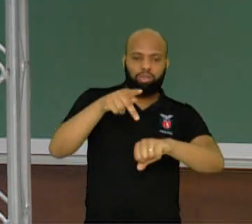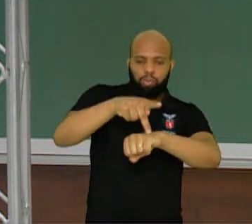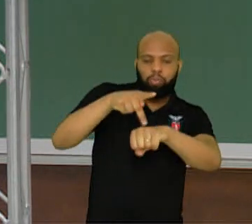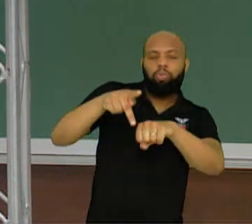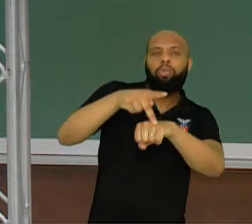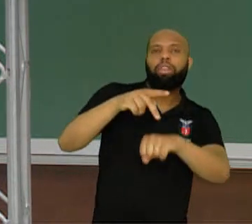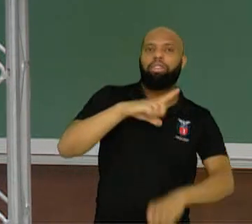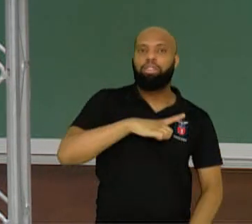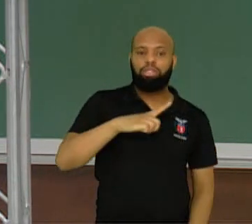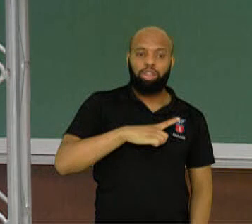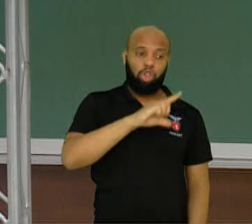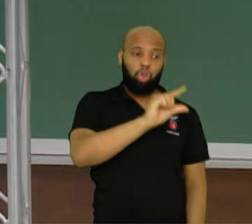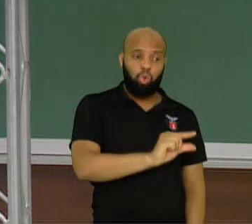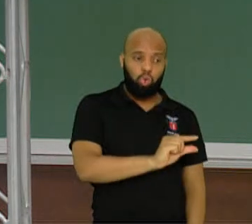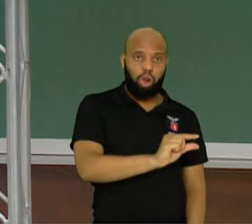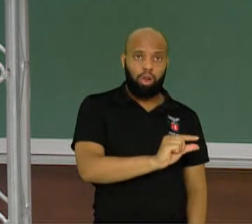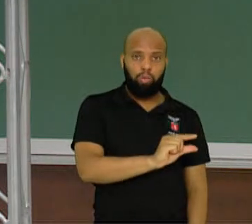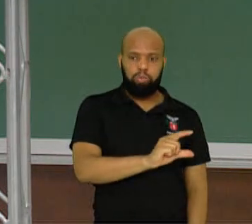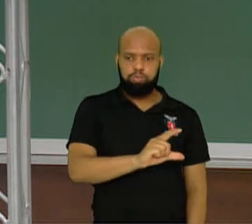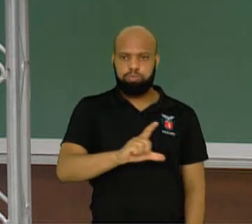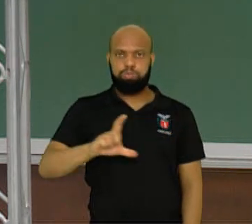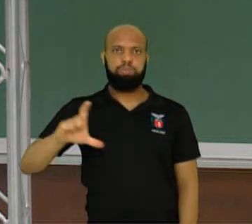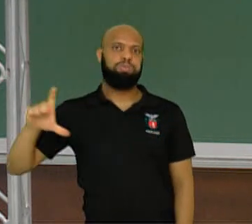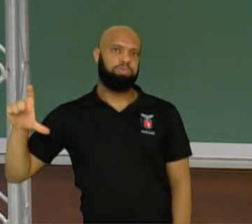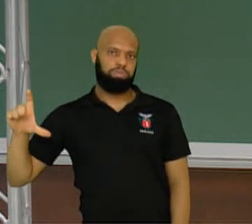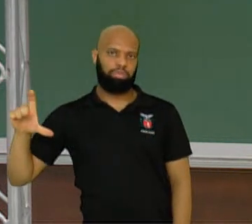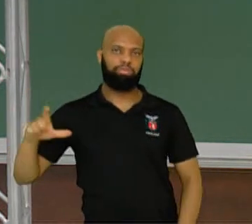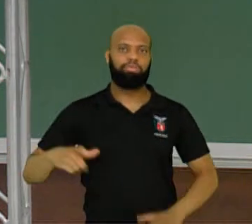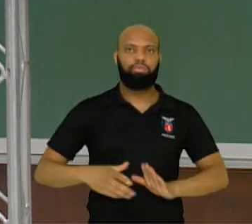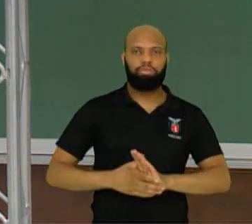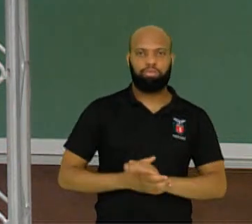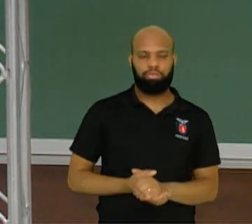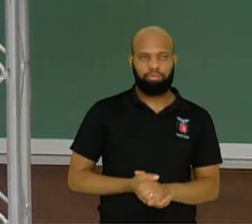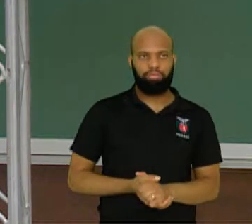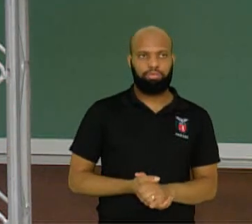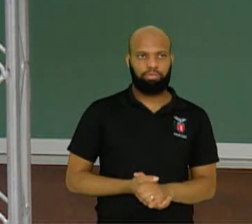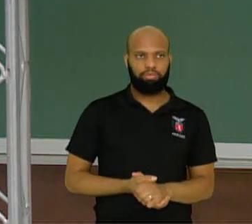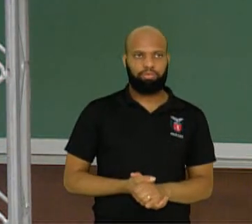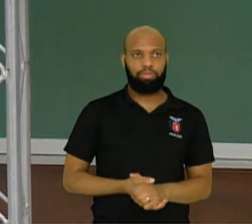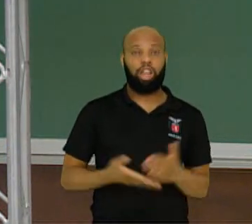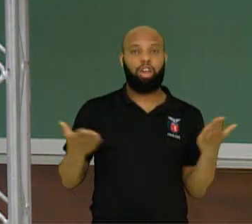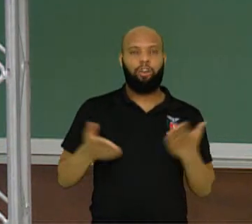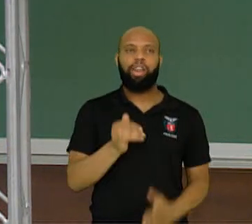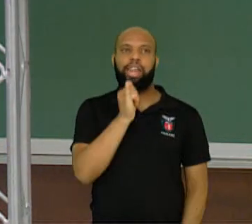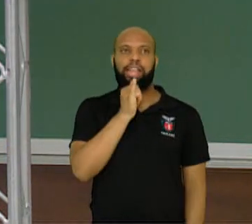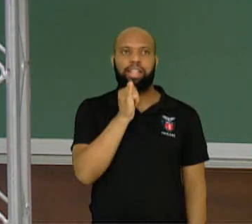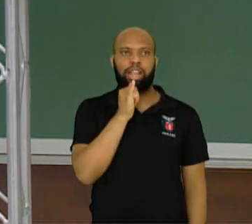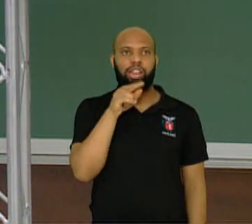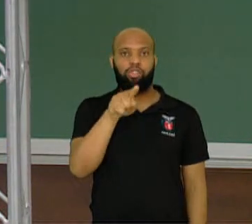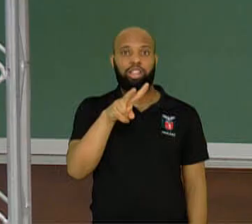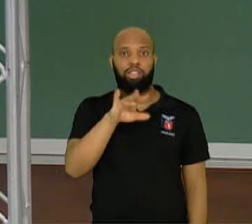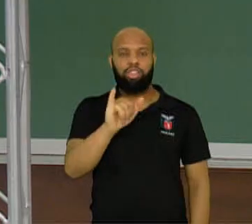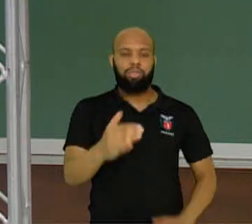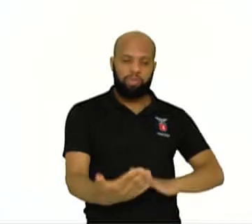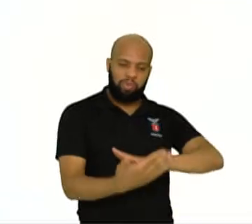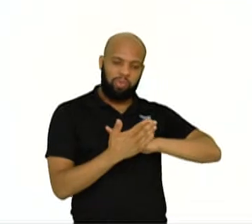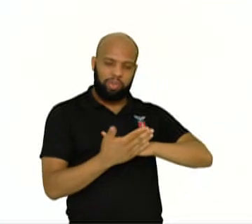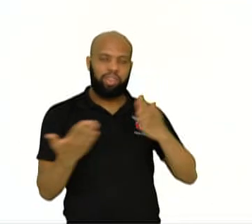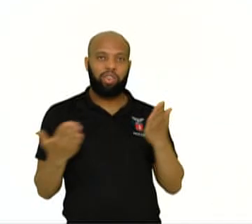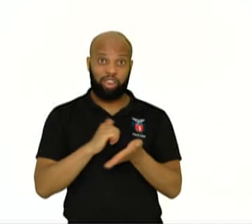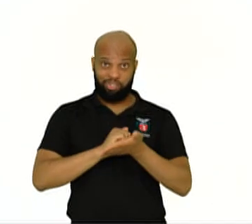prótons, crescente, do menor para o maior. Vou dar um exemplo para vocês, vocês vão me ajudar nessa